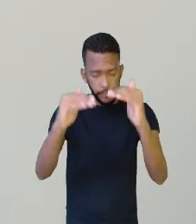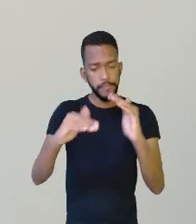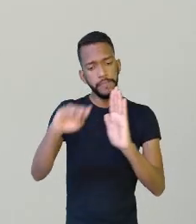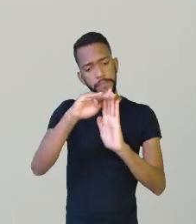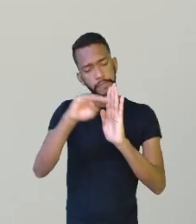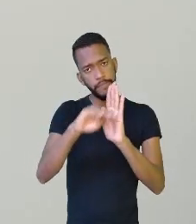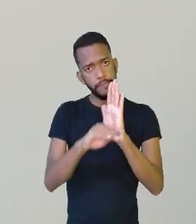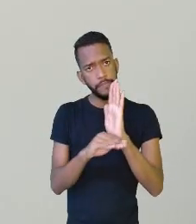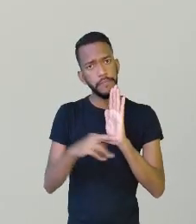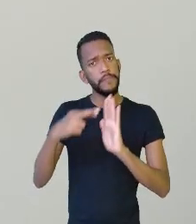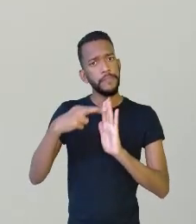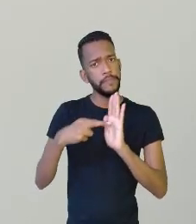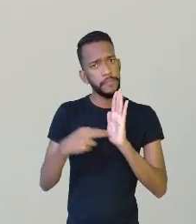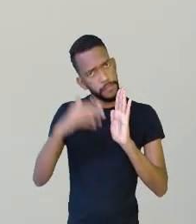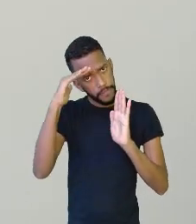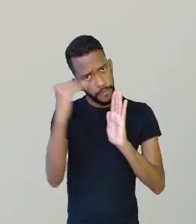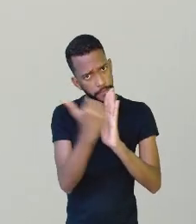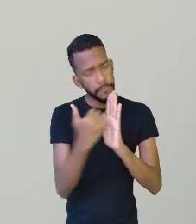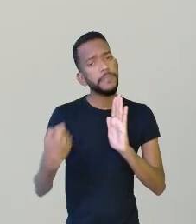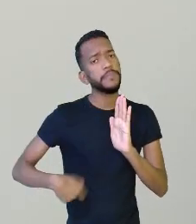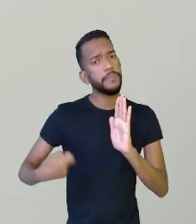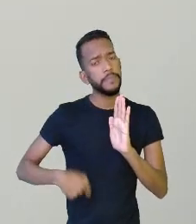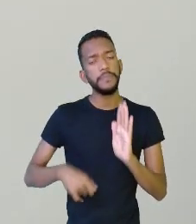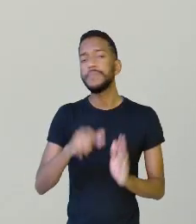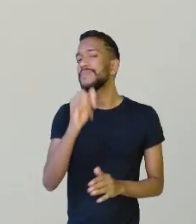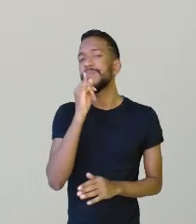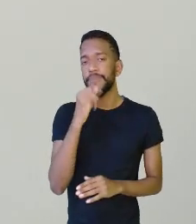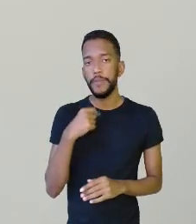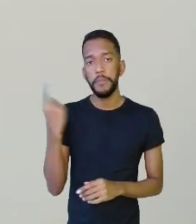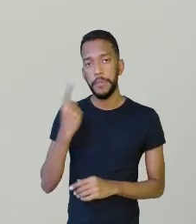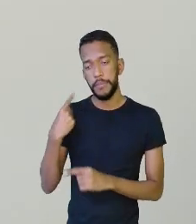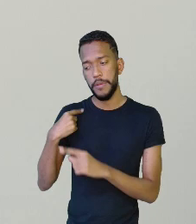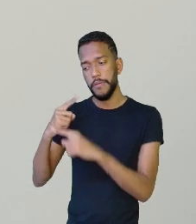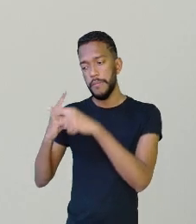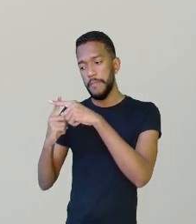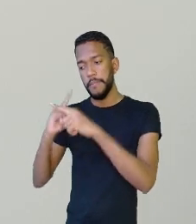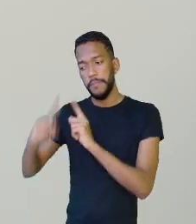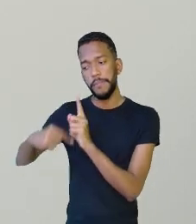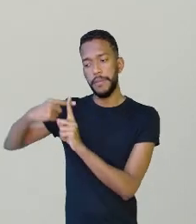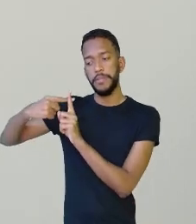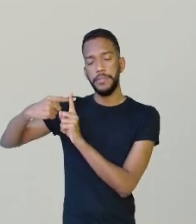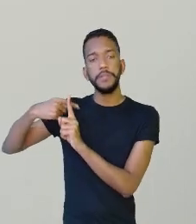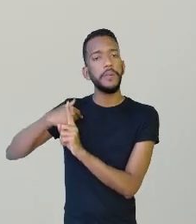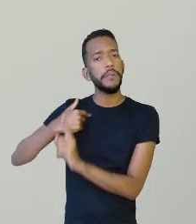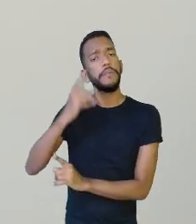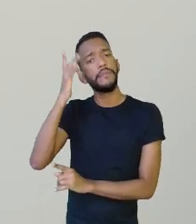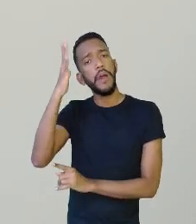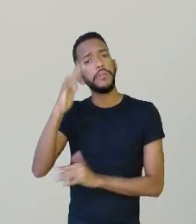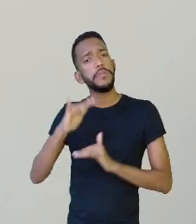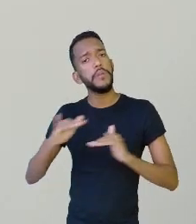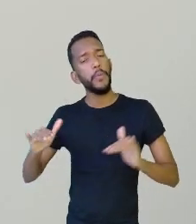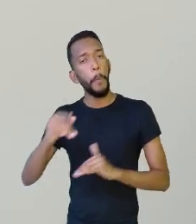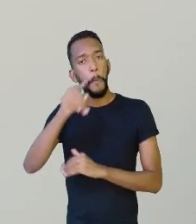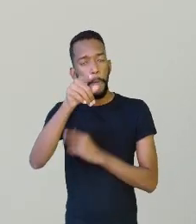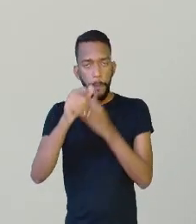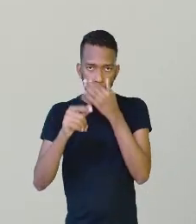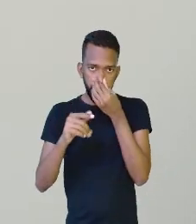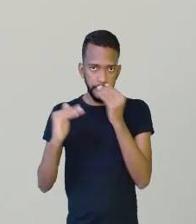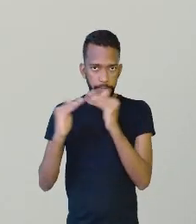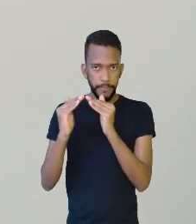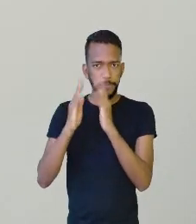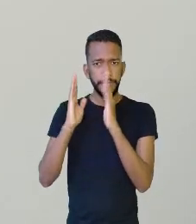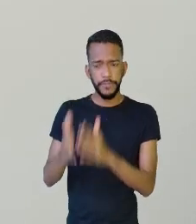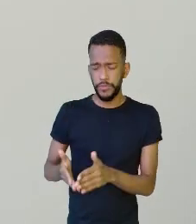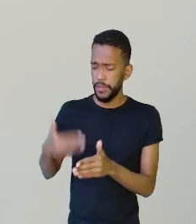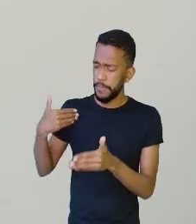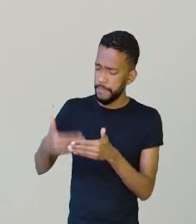regrinhas. Eu vou trabalhar primeiramente com adição. Fácil, né? Tranquila. Você que está em casa já